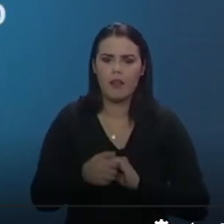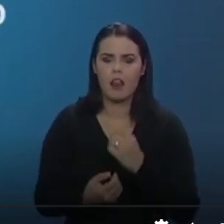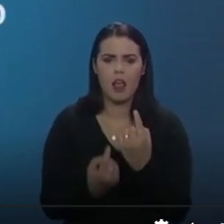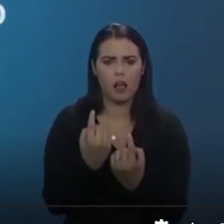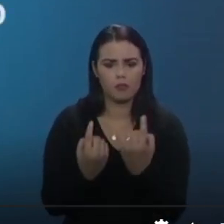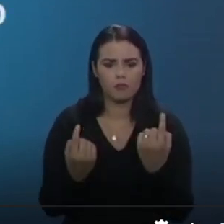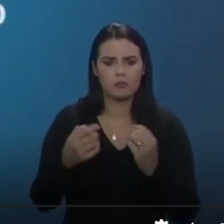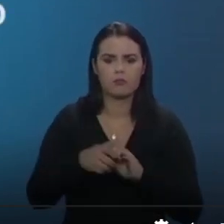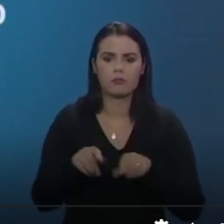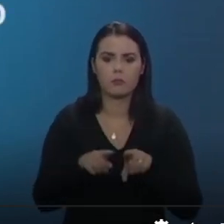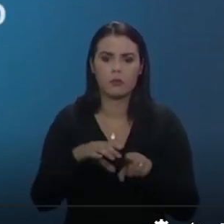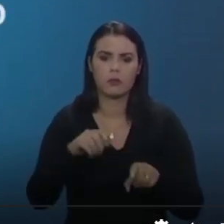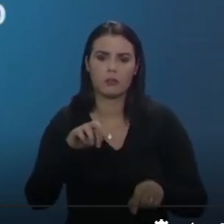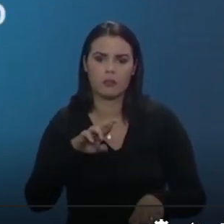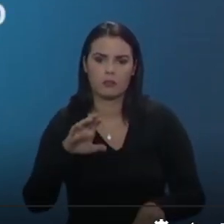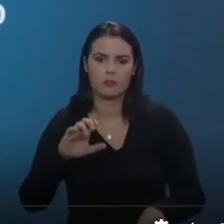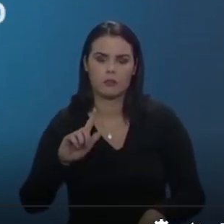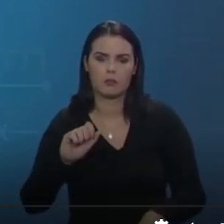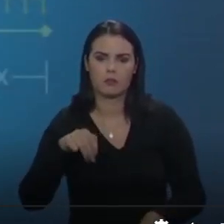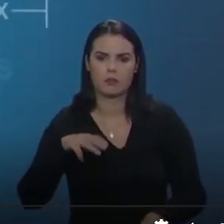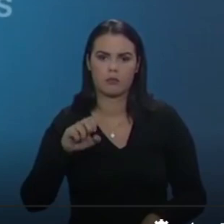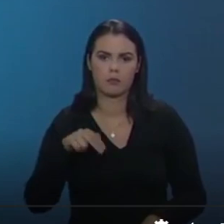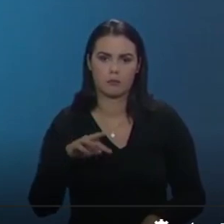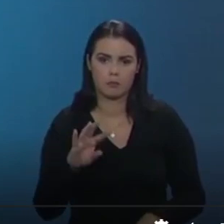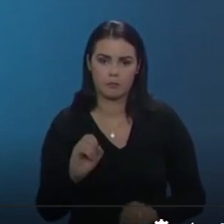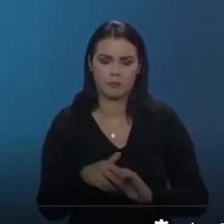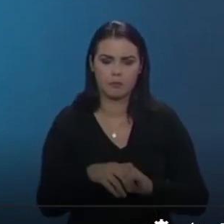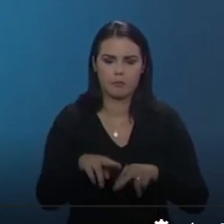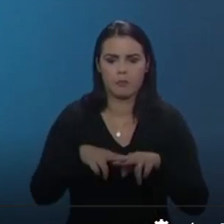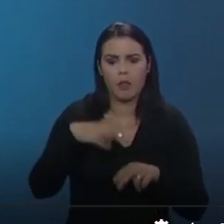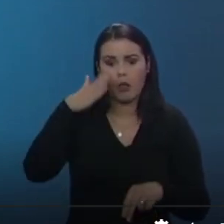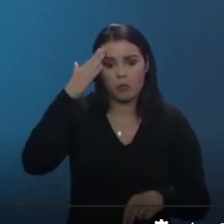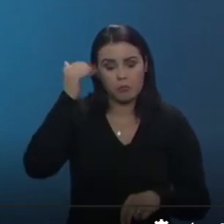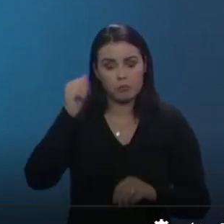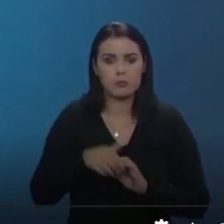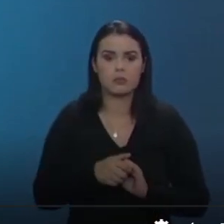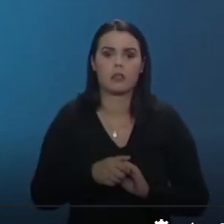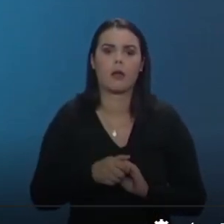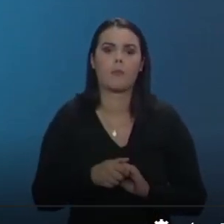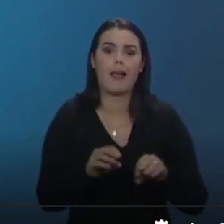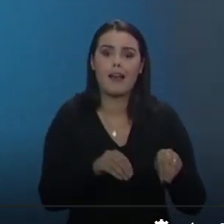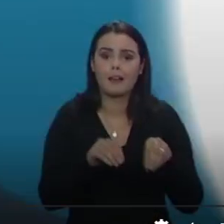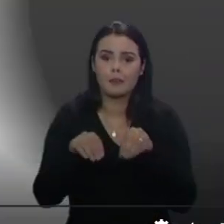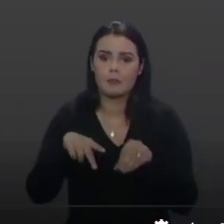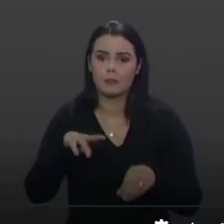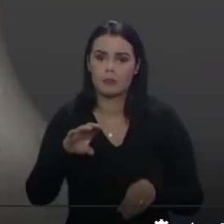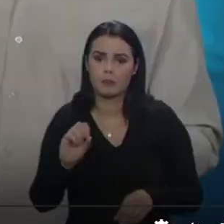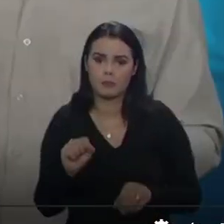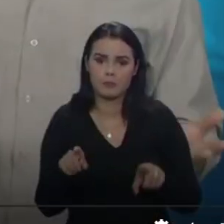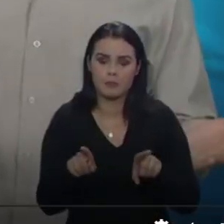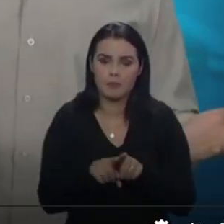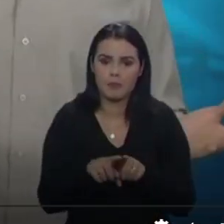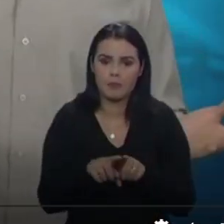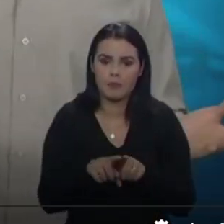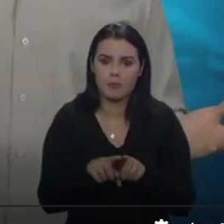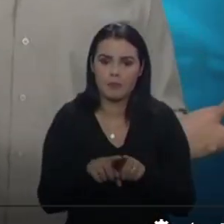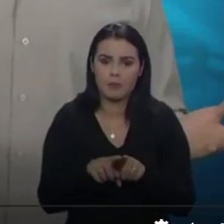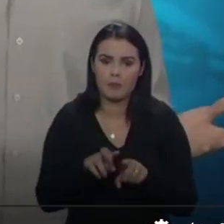do carregamento. E dessa forma, determinar os deslocamentos nos nós da estrutura e as reações de apoio. Já no método